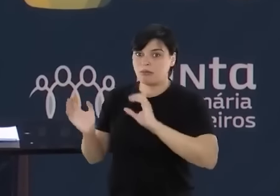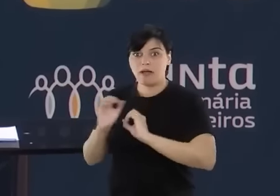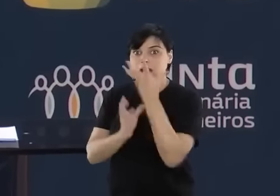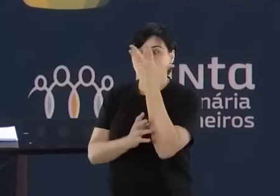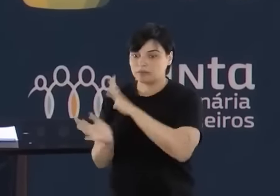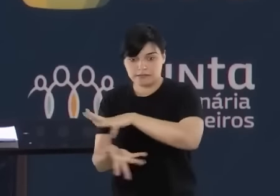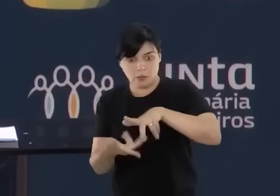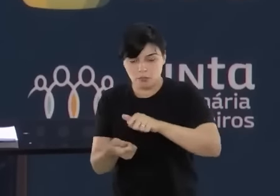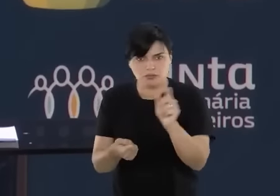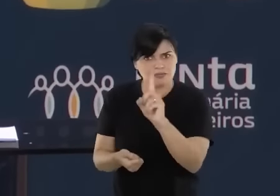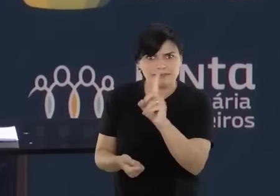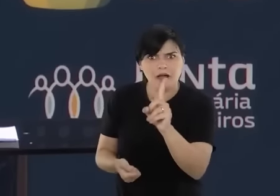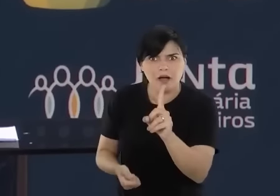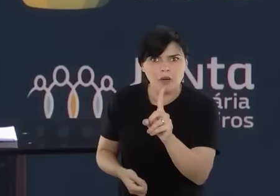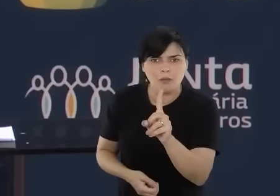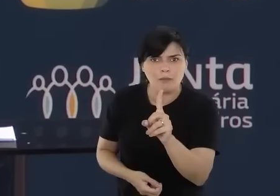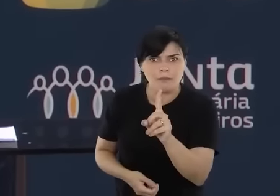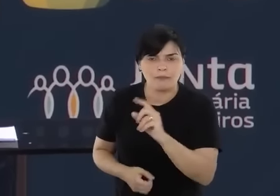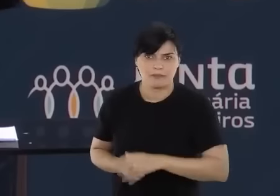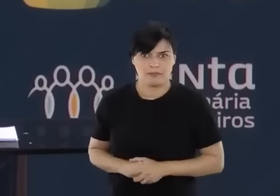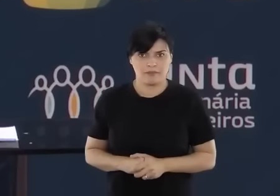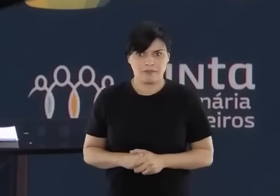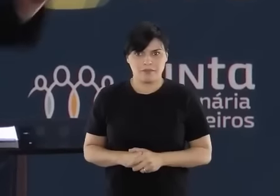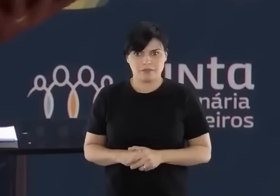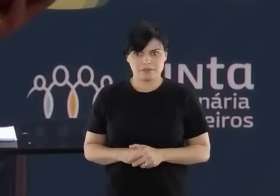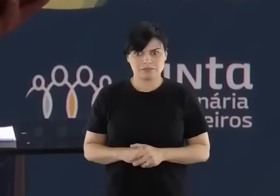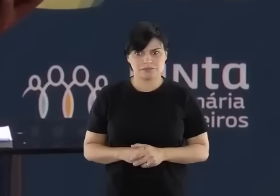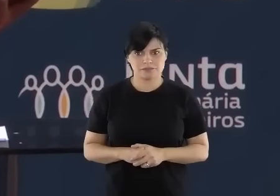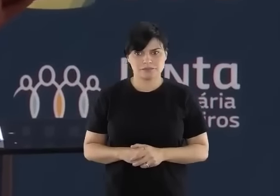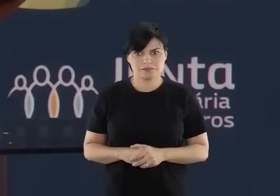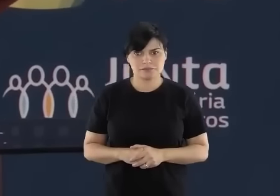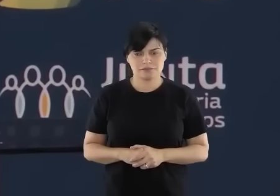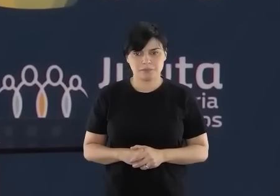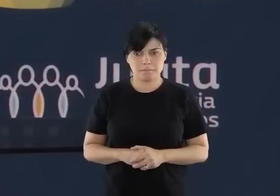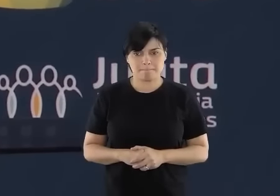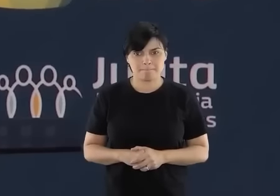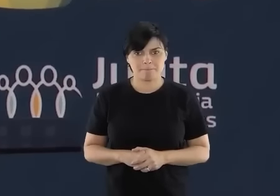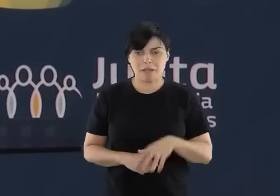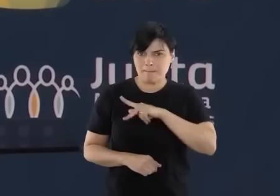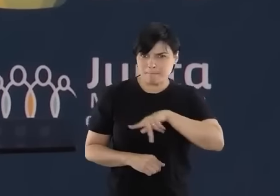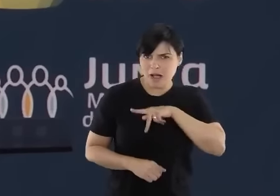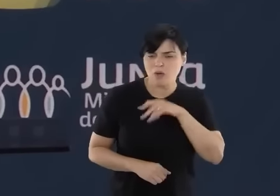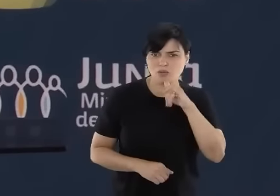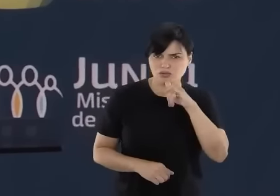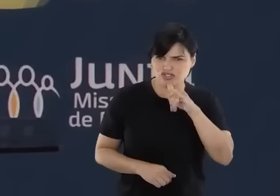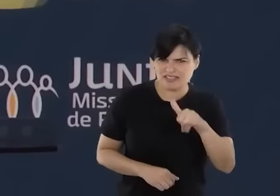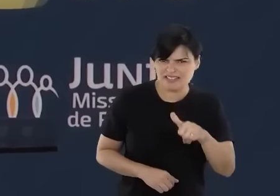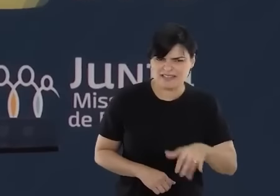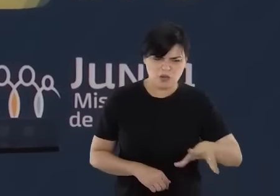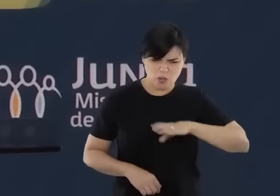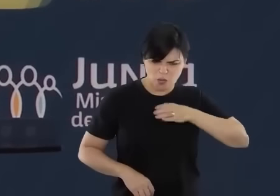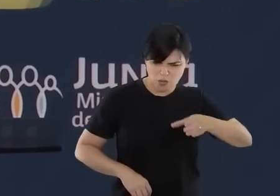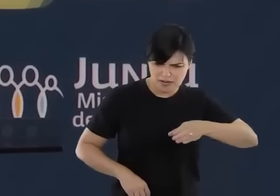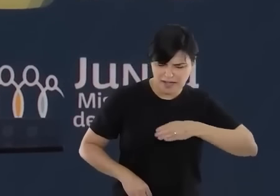gerou esse universo tão fantástico com leis tão precisas com movimentos tão harmônicos com isso Paulo está dizendo que o universo não